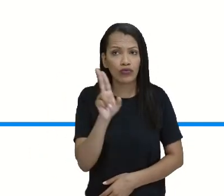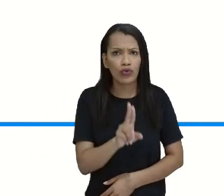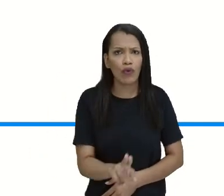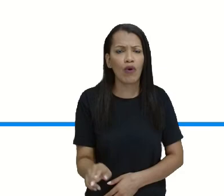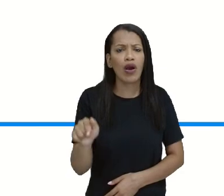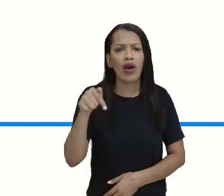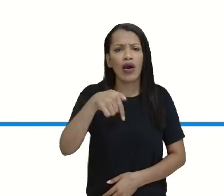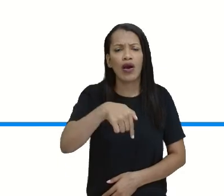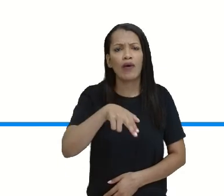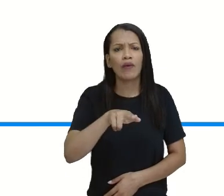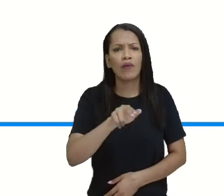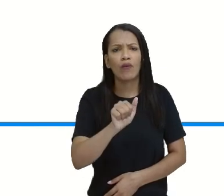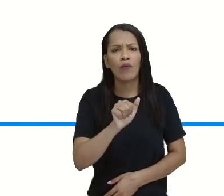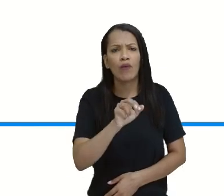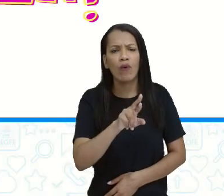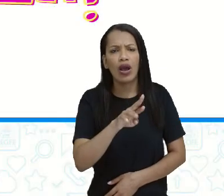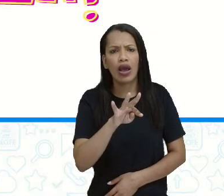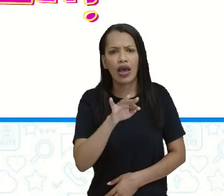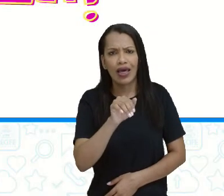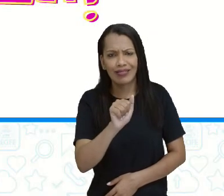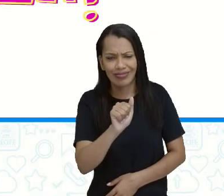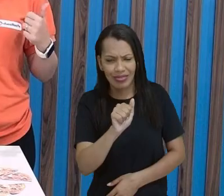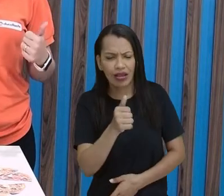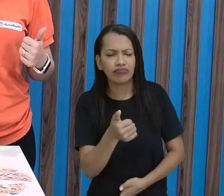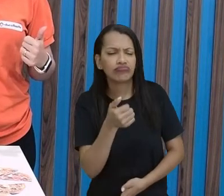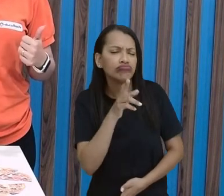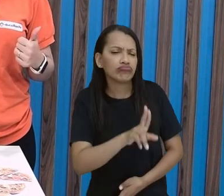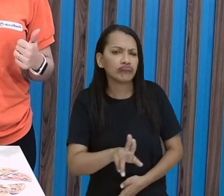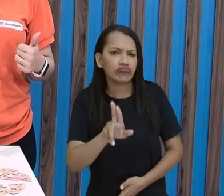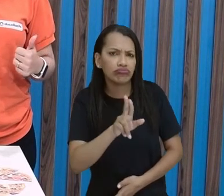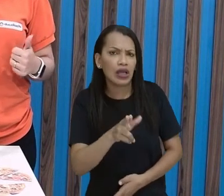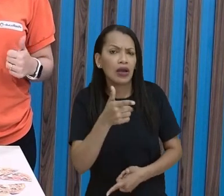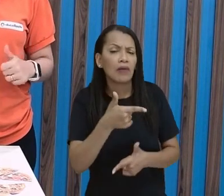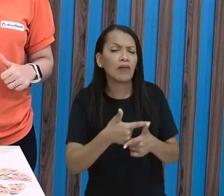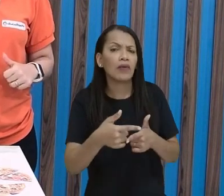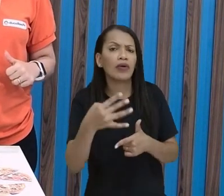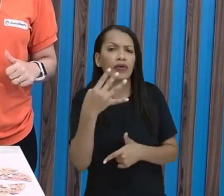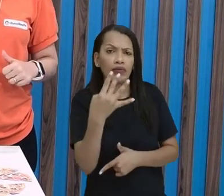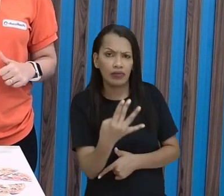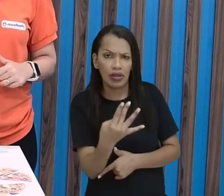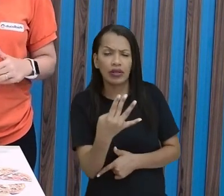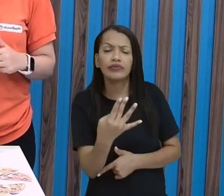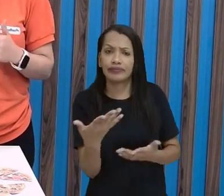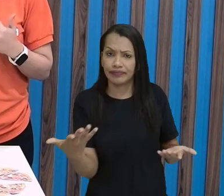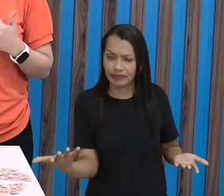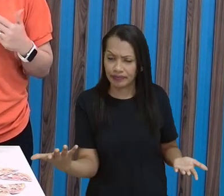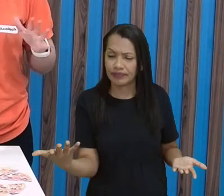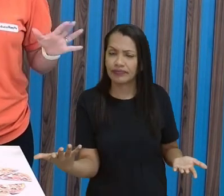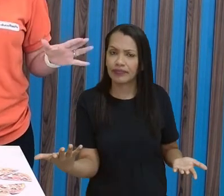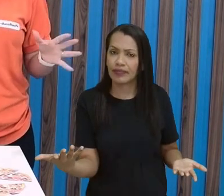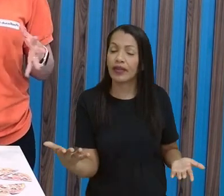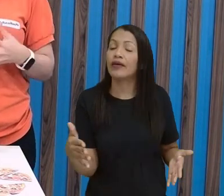dessas laranjas? Contem para mim. Amanhã eu vou trazer o resultado. Foi um